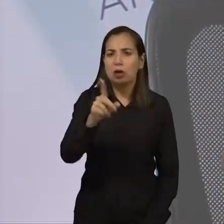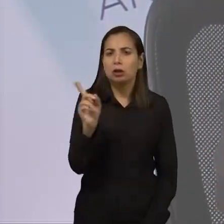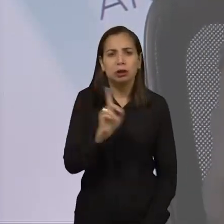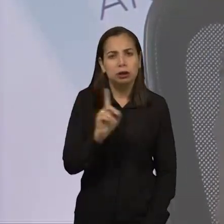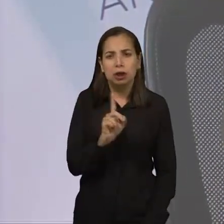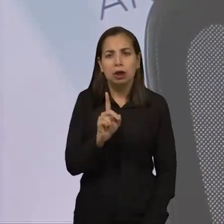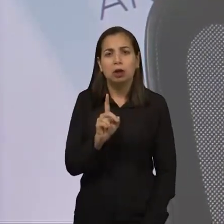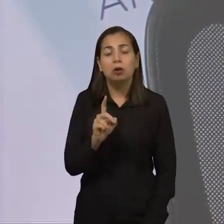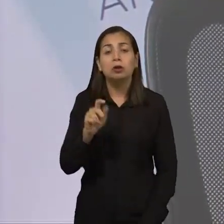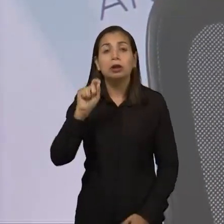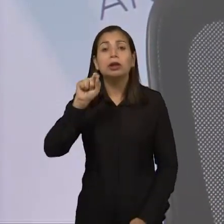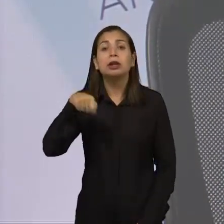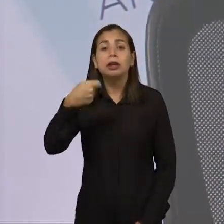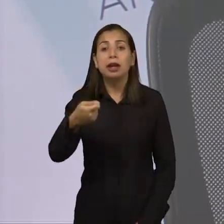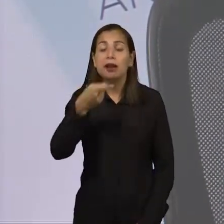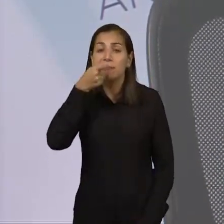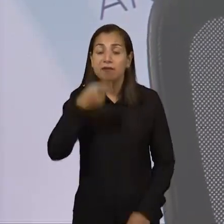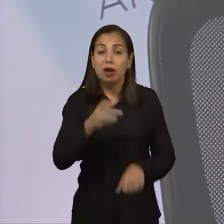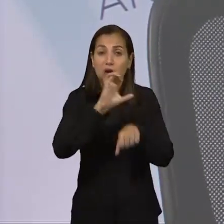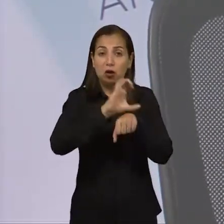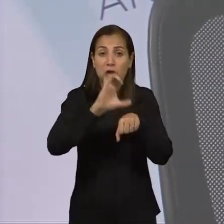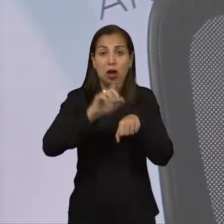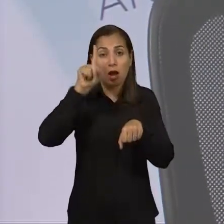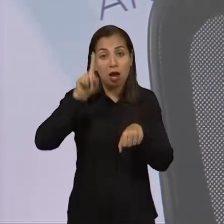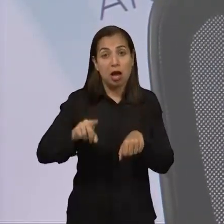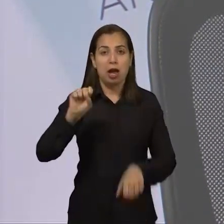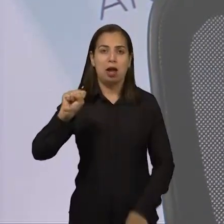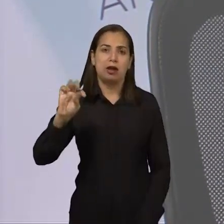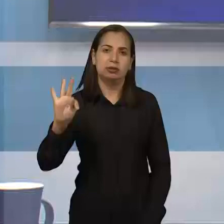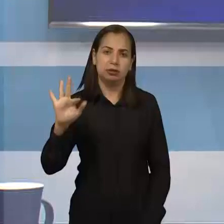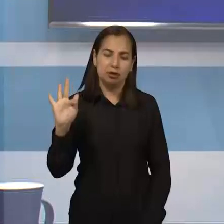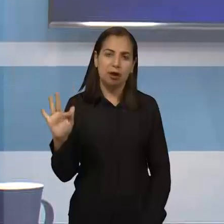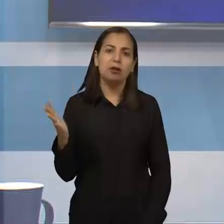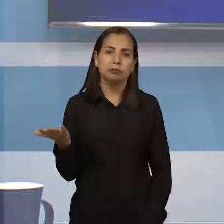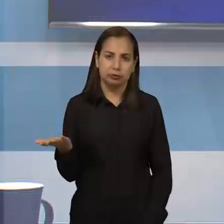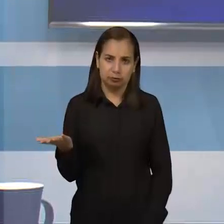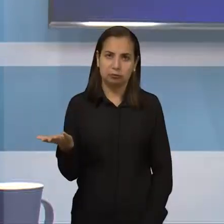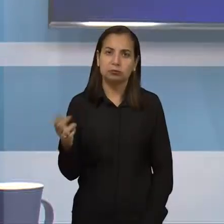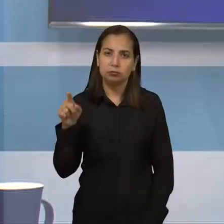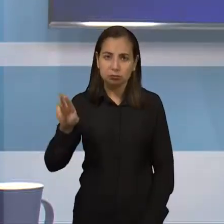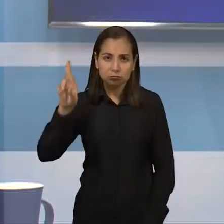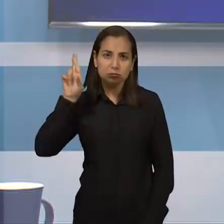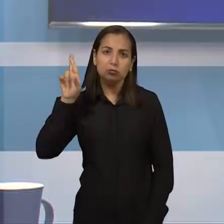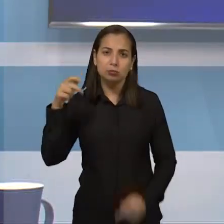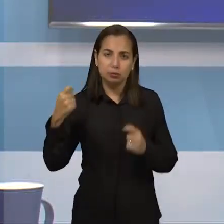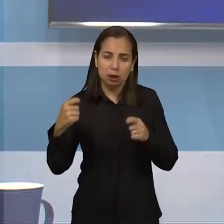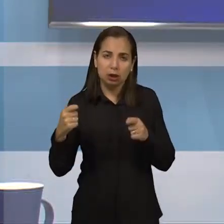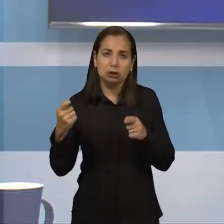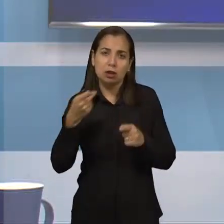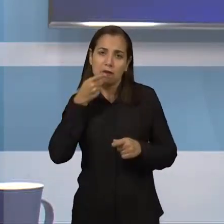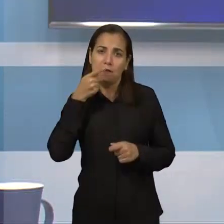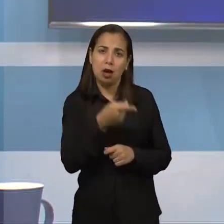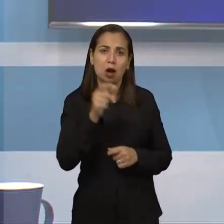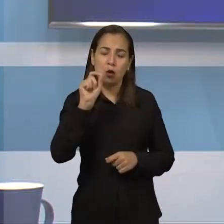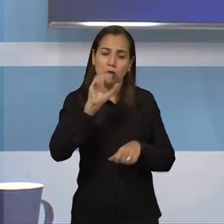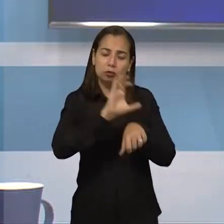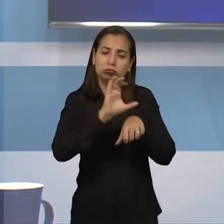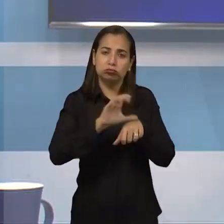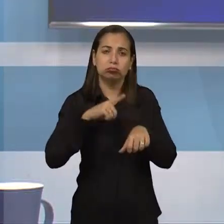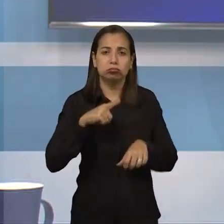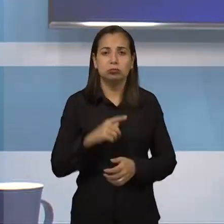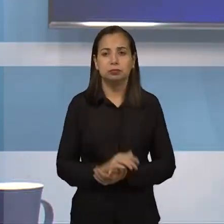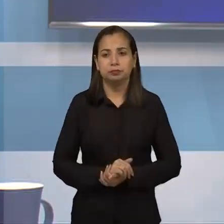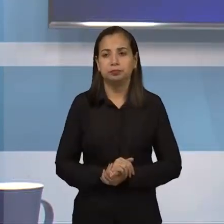nem um homem médio. Quem diz o que a Constituição quer dizer é o Supremo Tribunal Federal. Se bem que, se a mulher de